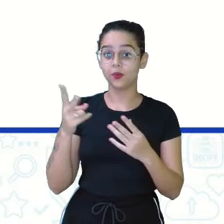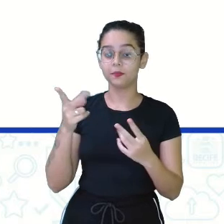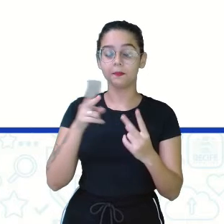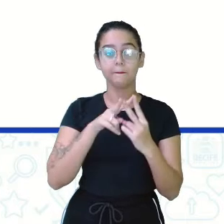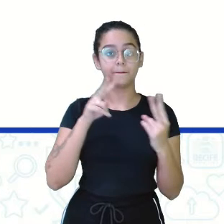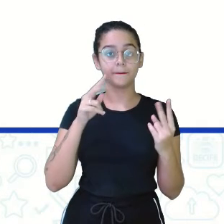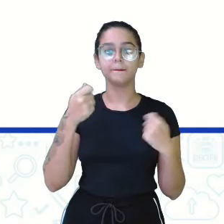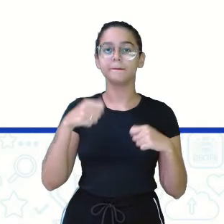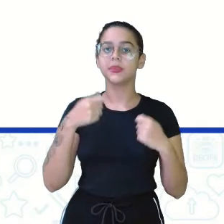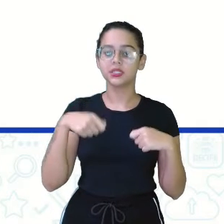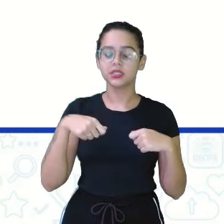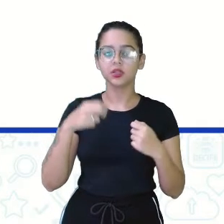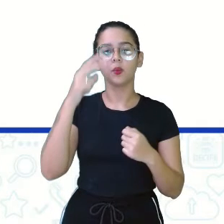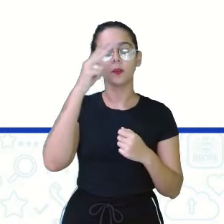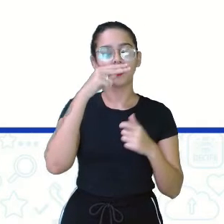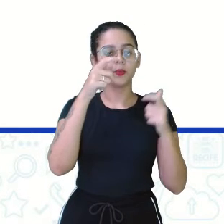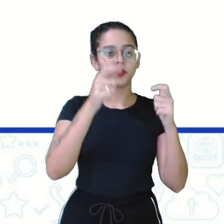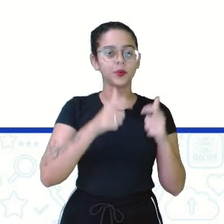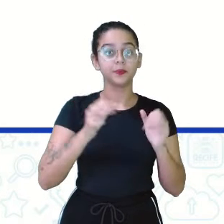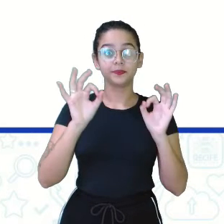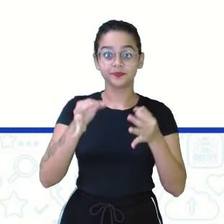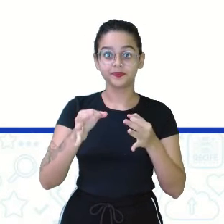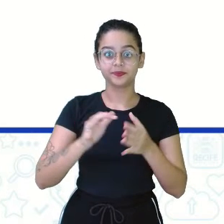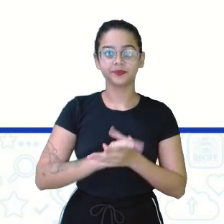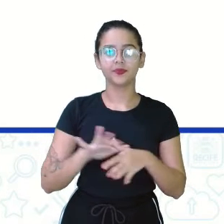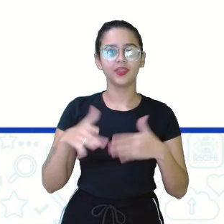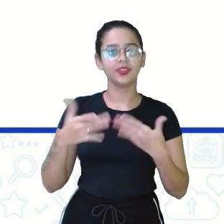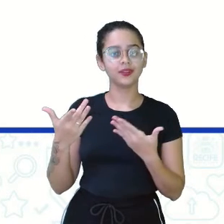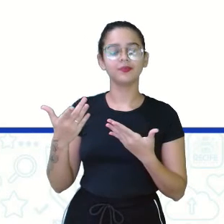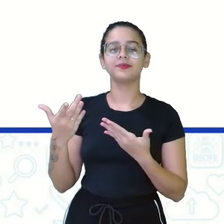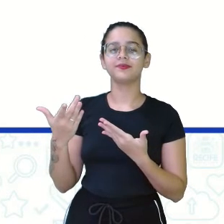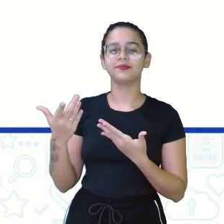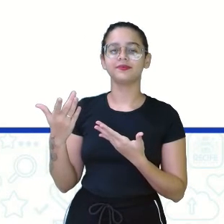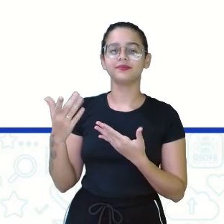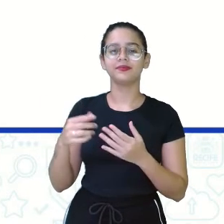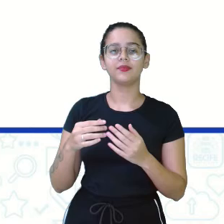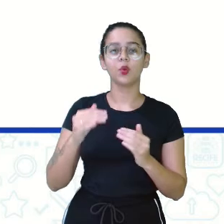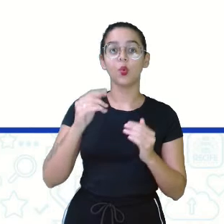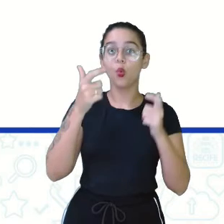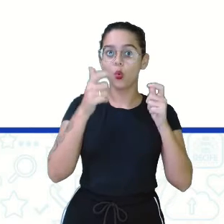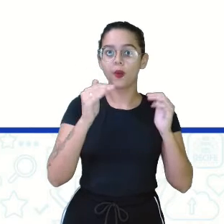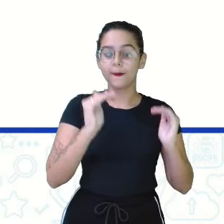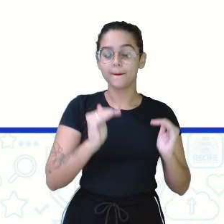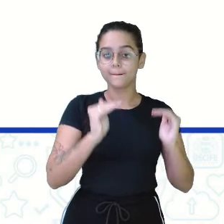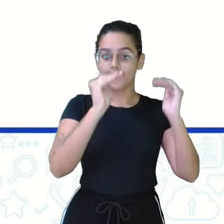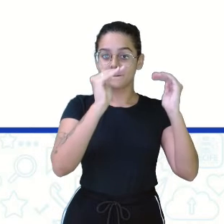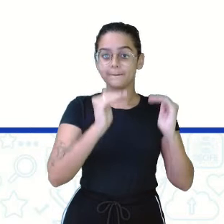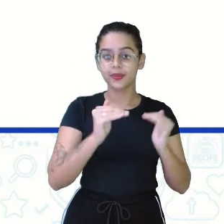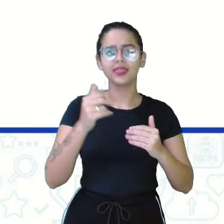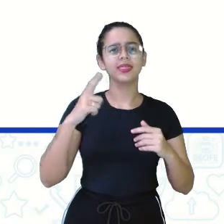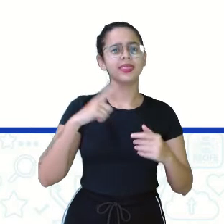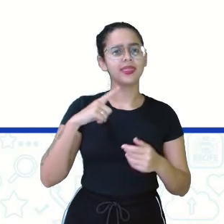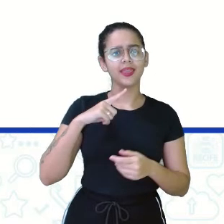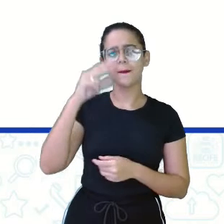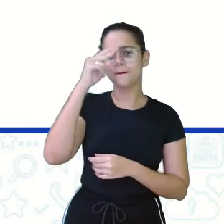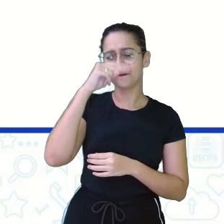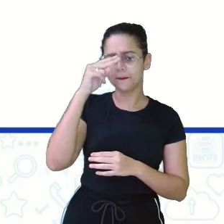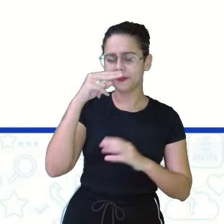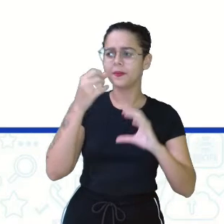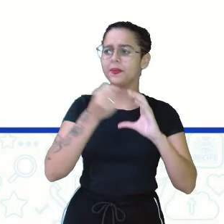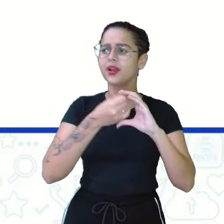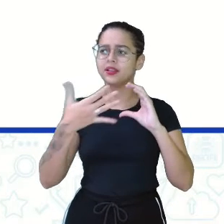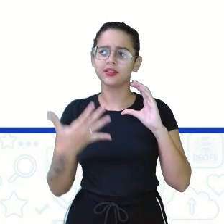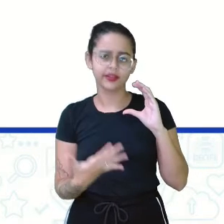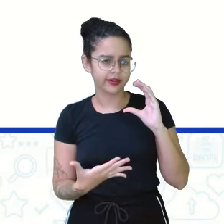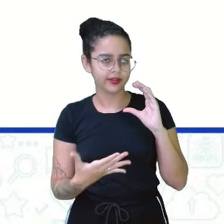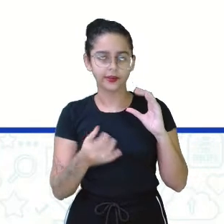deve estar situado no mesmo lugar, tá certo? Então, eles são equivalentes quanto à posição, atuam na mesma característica,